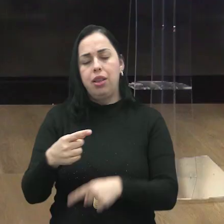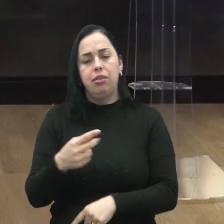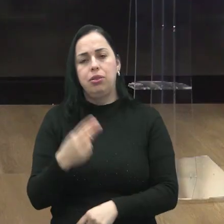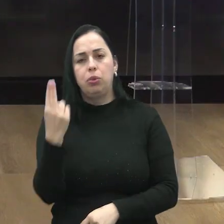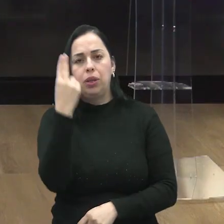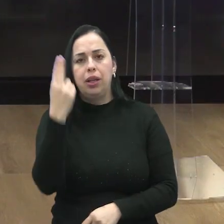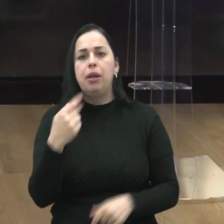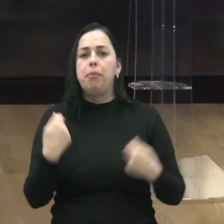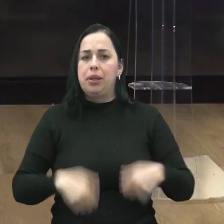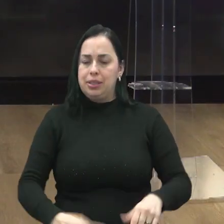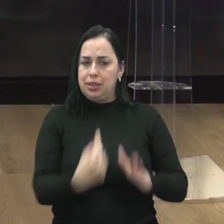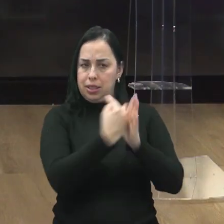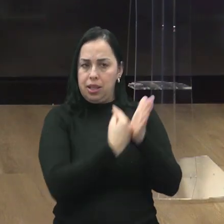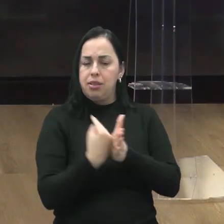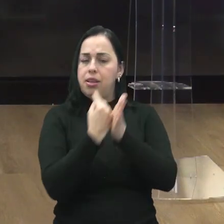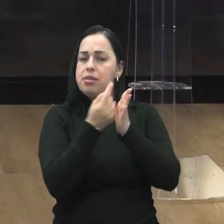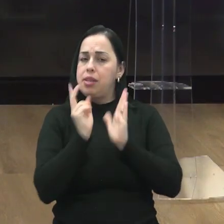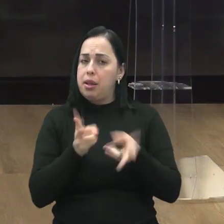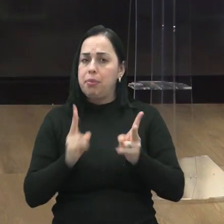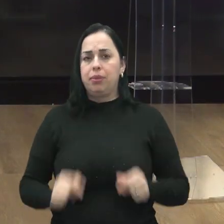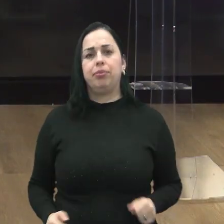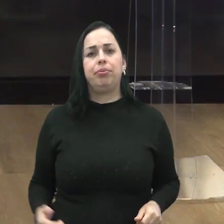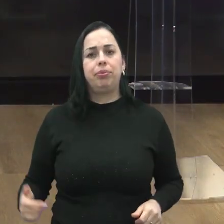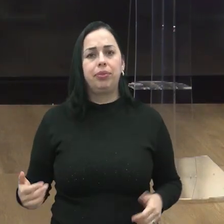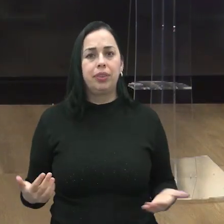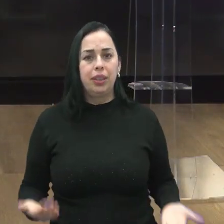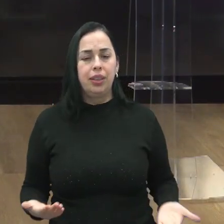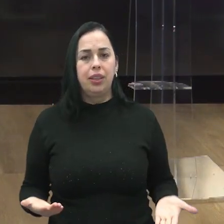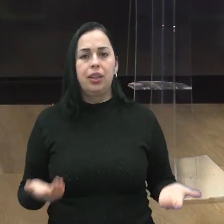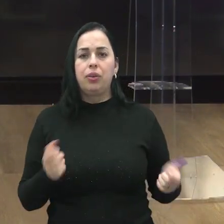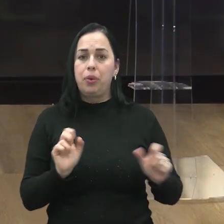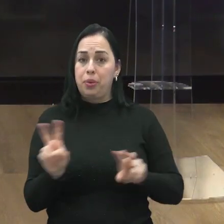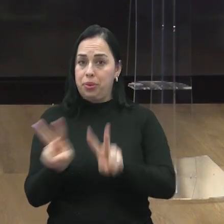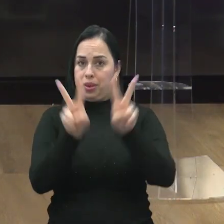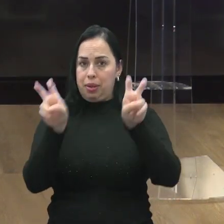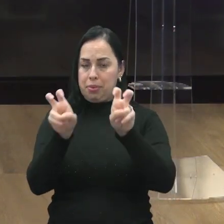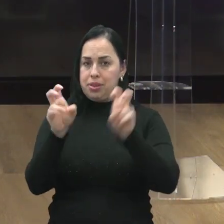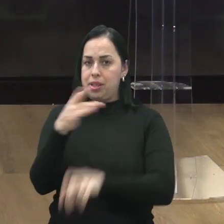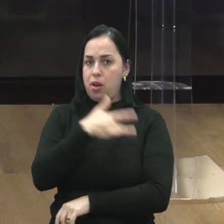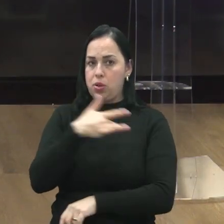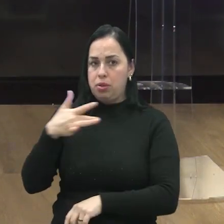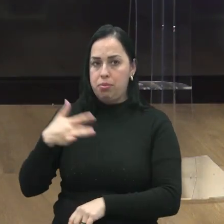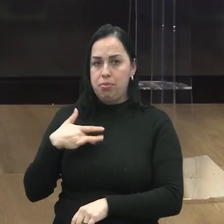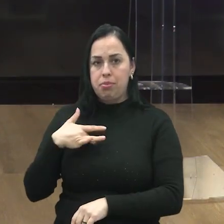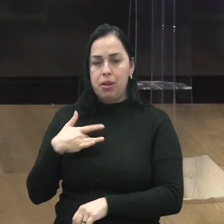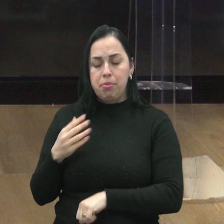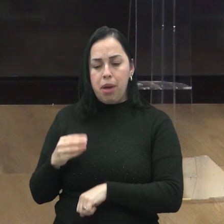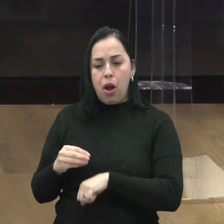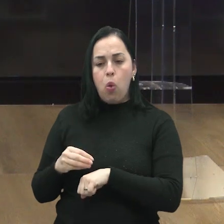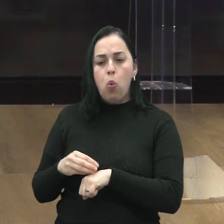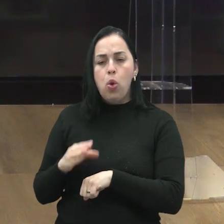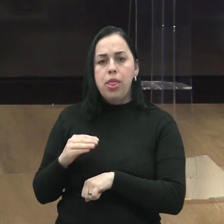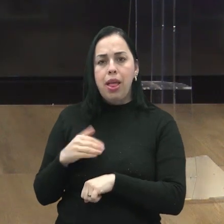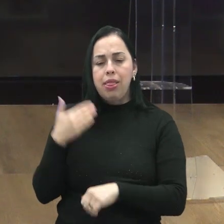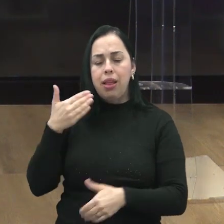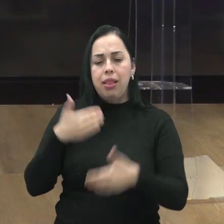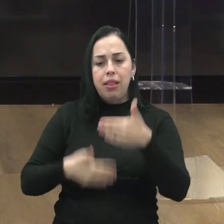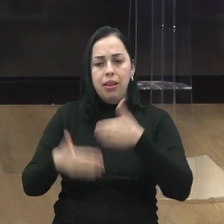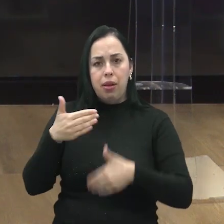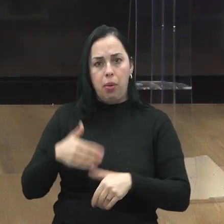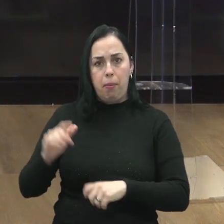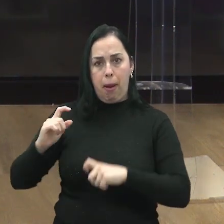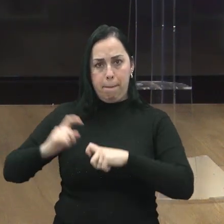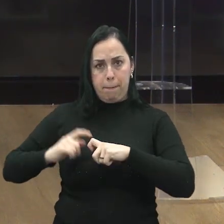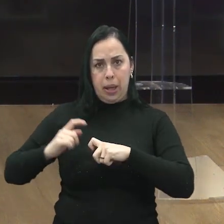preciso manter os exames sempre em dia. E a gente segue no tema saúde para falar sobre cuidados paliativos. Uma